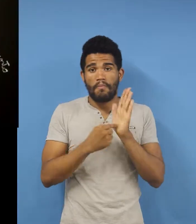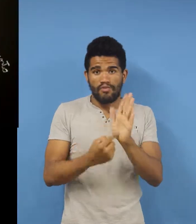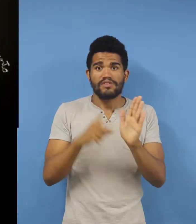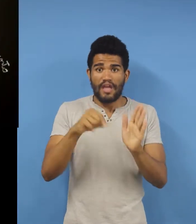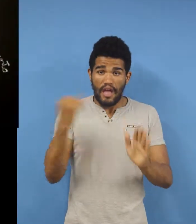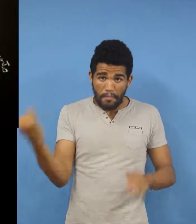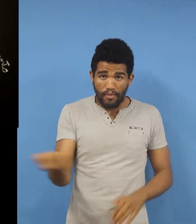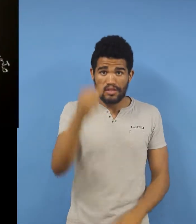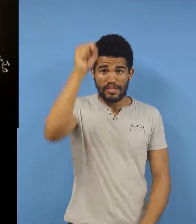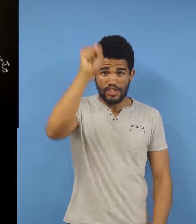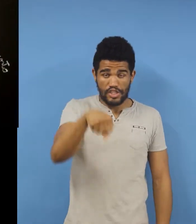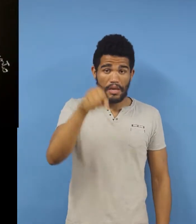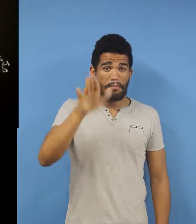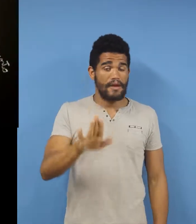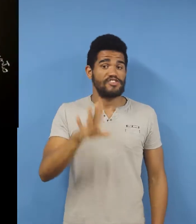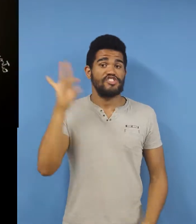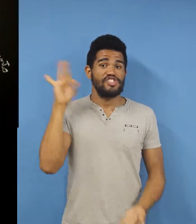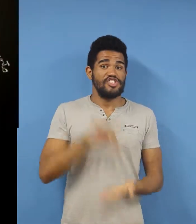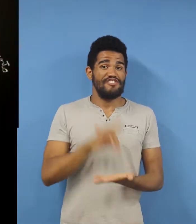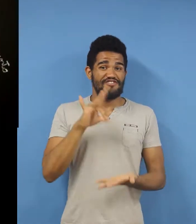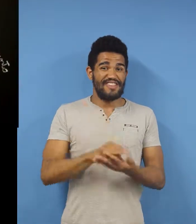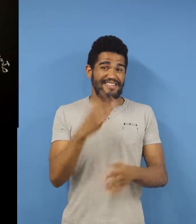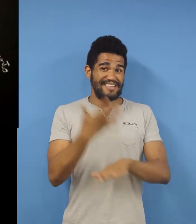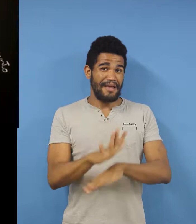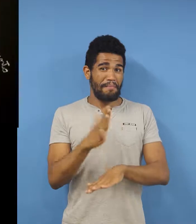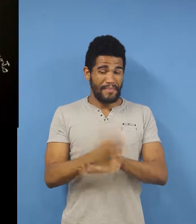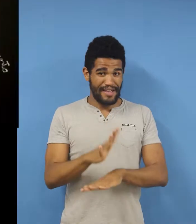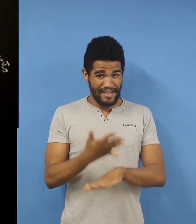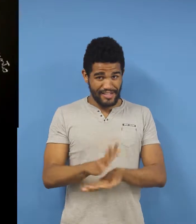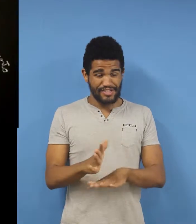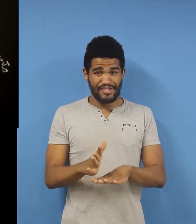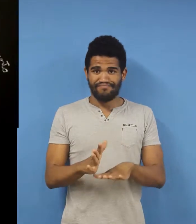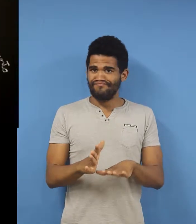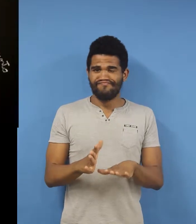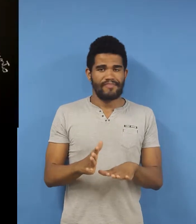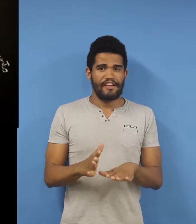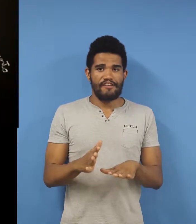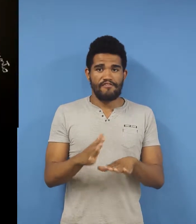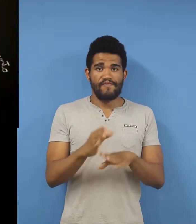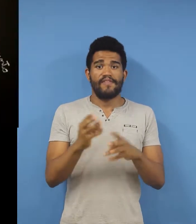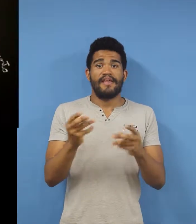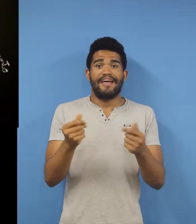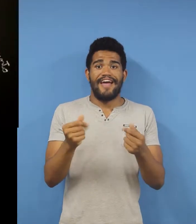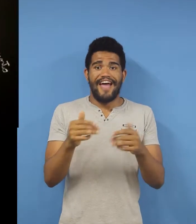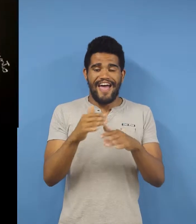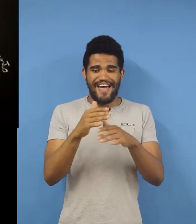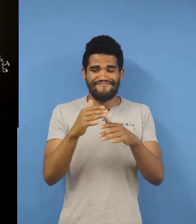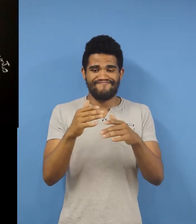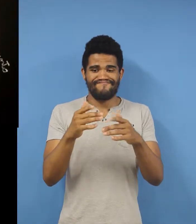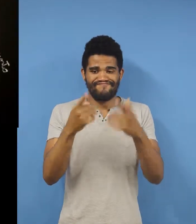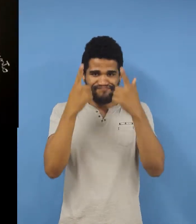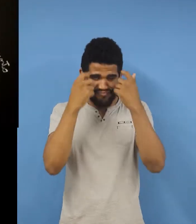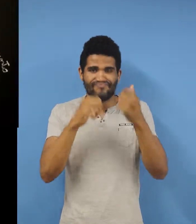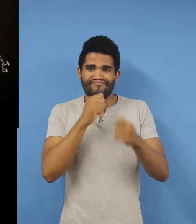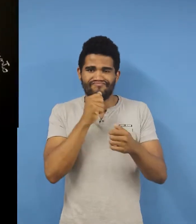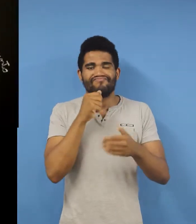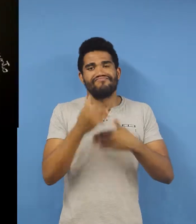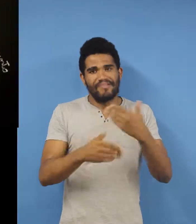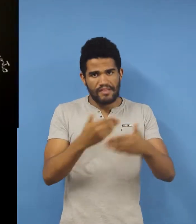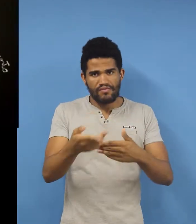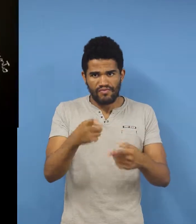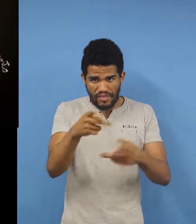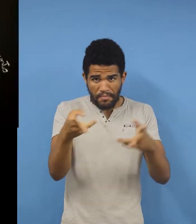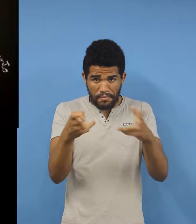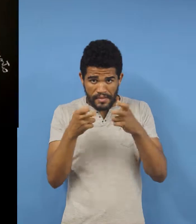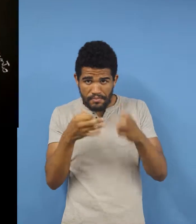diz que existe esse mecanismo, ele é extremamente importante, mas ele não está cumprindo a sua função